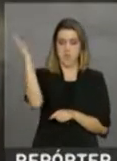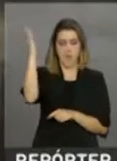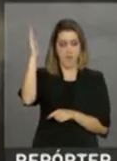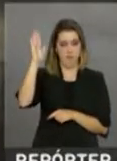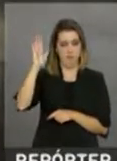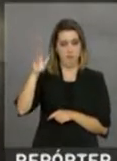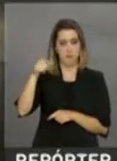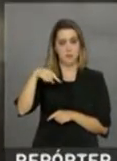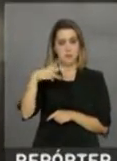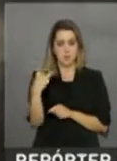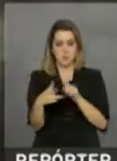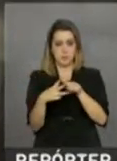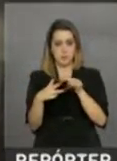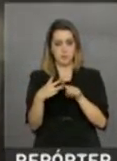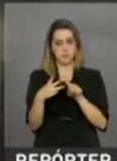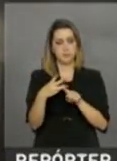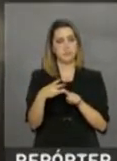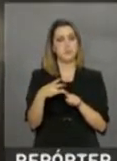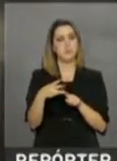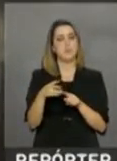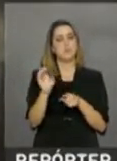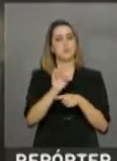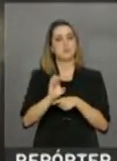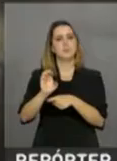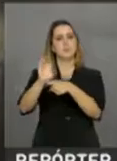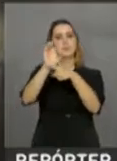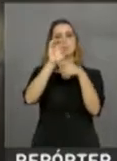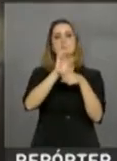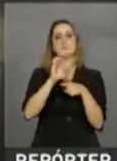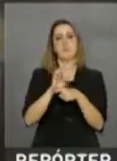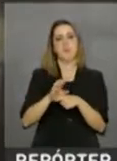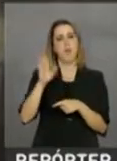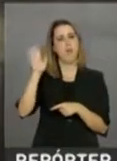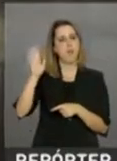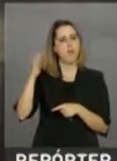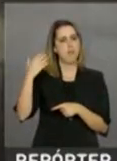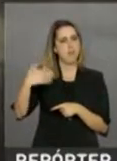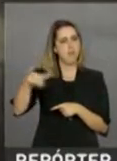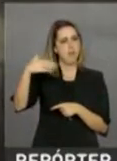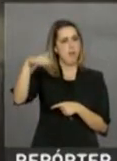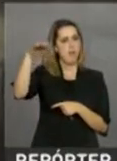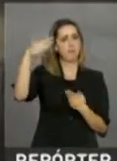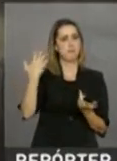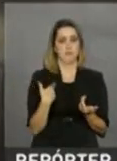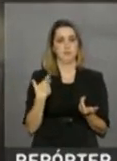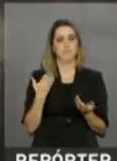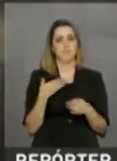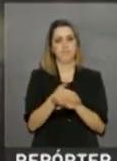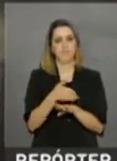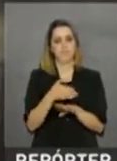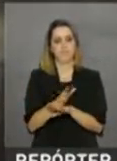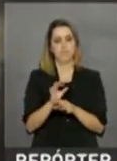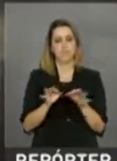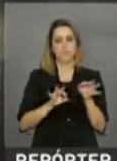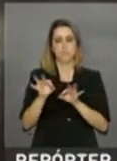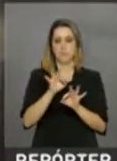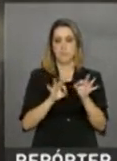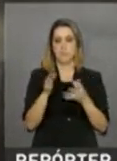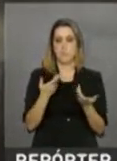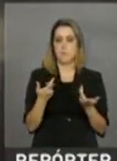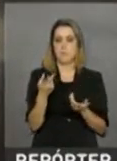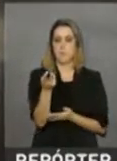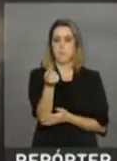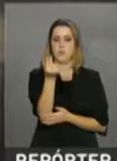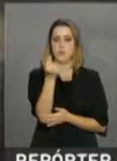governo permitiu que esses três estados tenham reajustes no valor dos imóveis para enquadramento no minha casa minha vida o valor dos imóveis